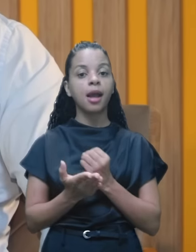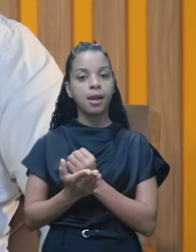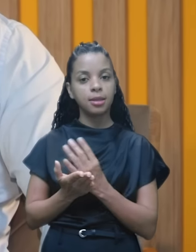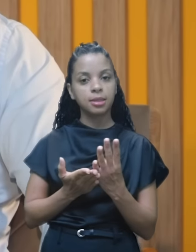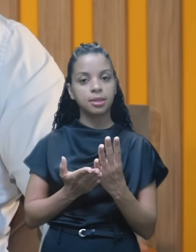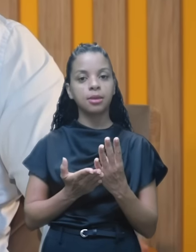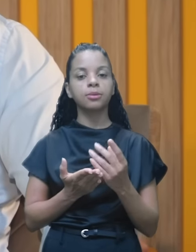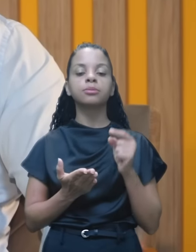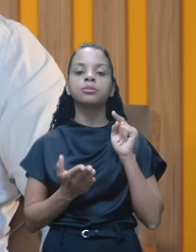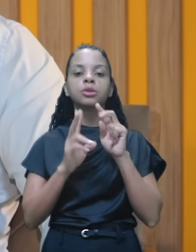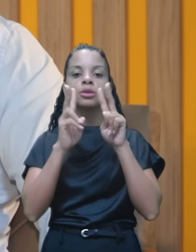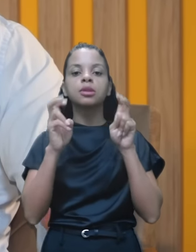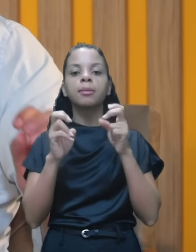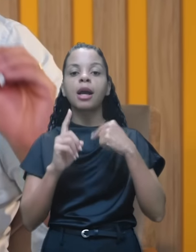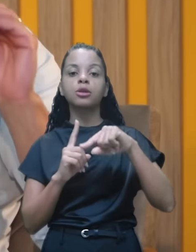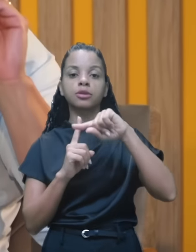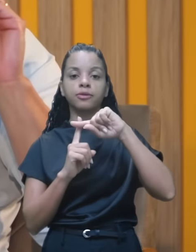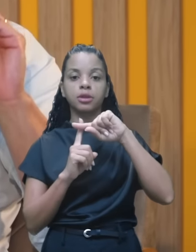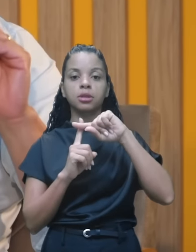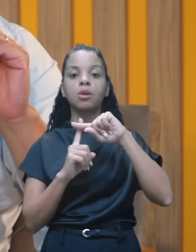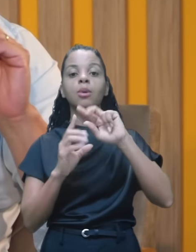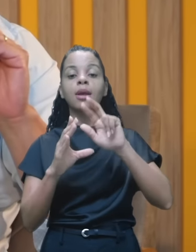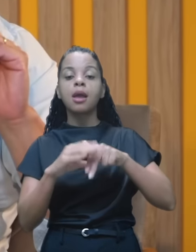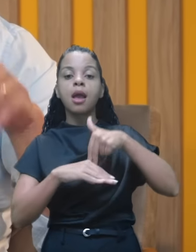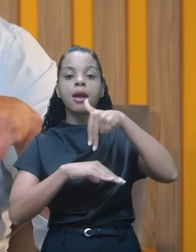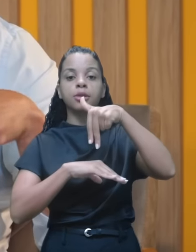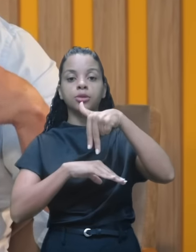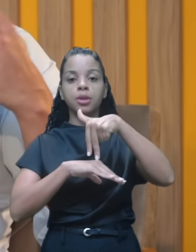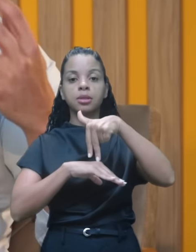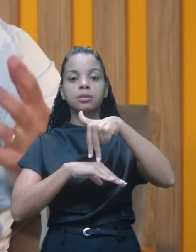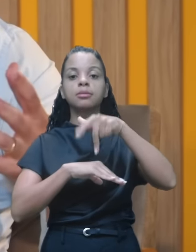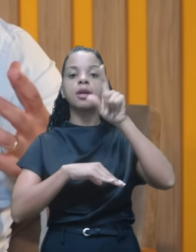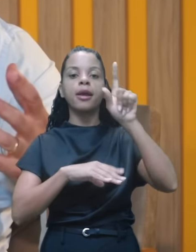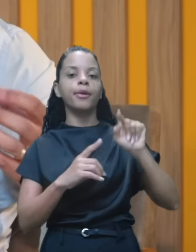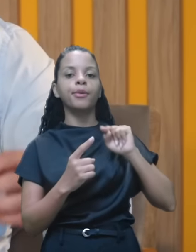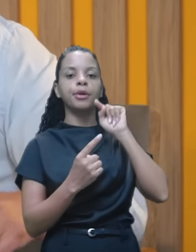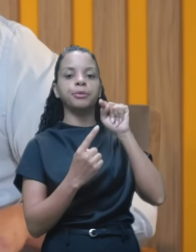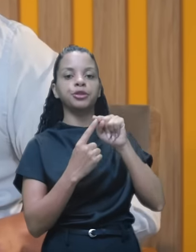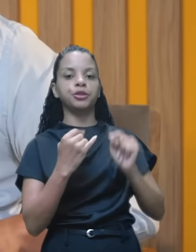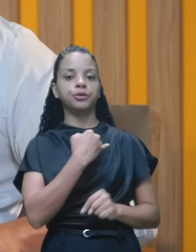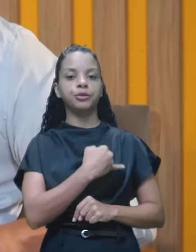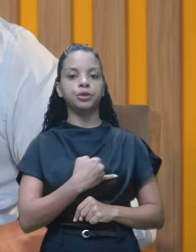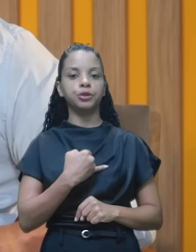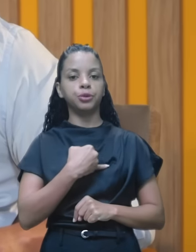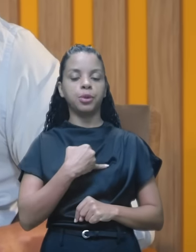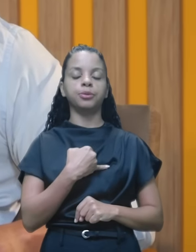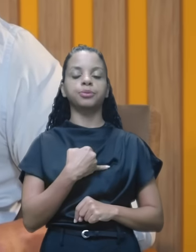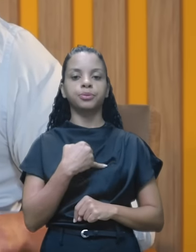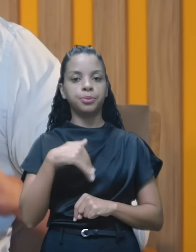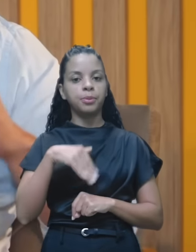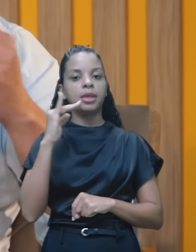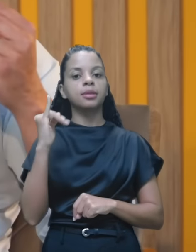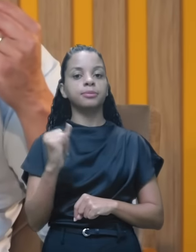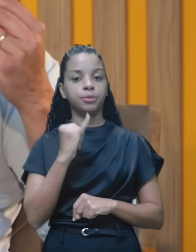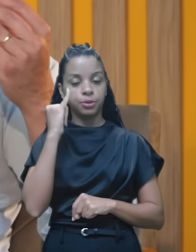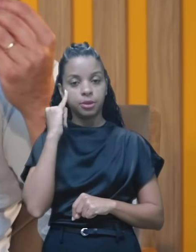a crucifixão e a ressurreição de Cristo são o clímax do Evangelho de João. O